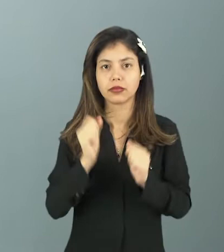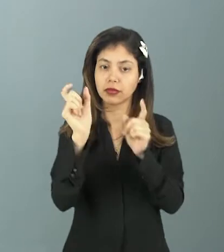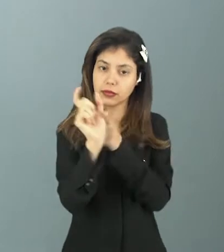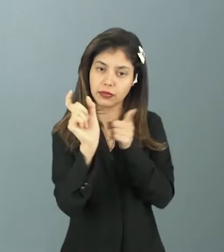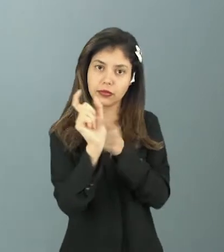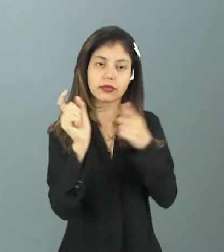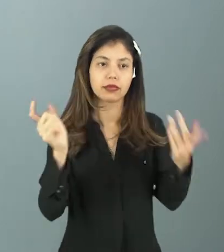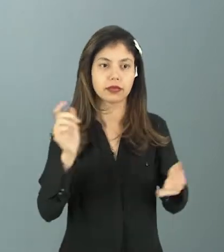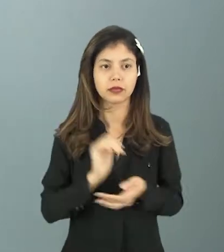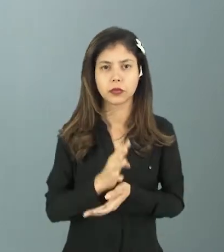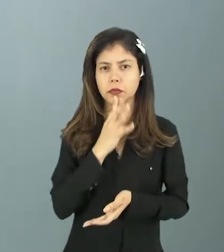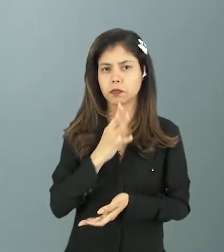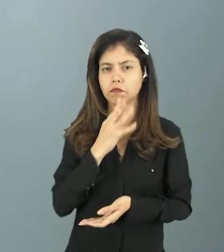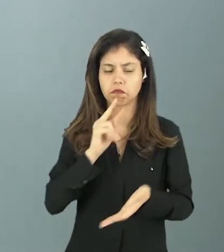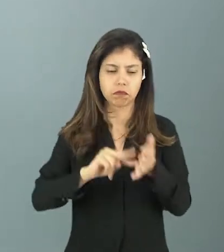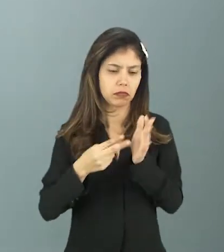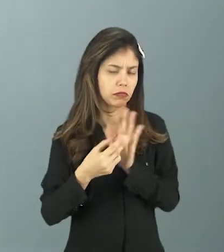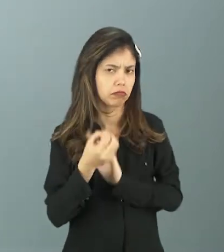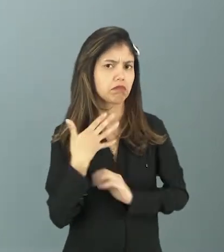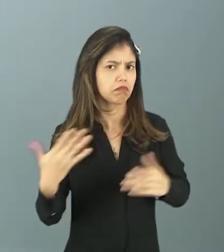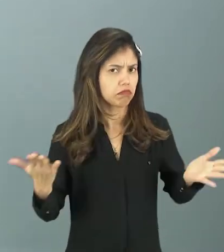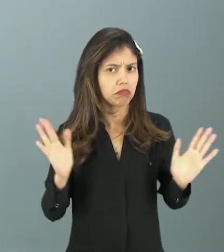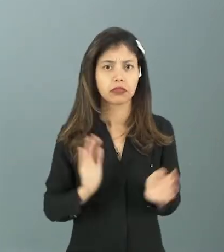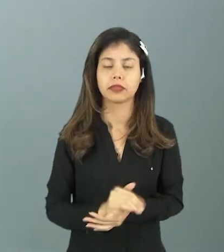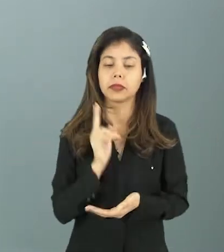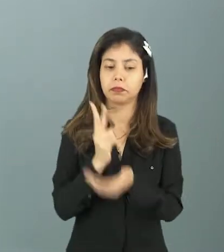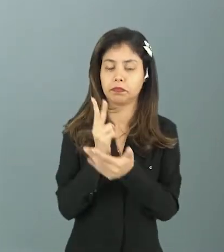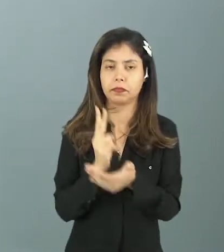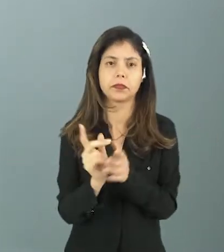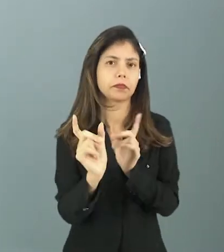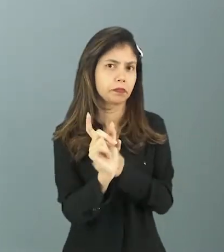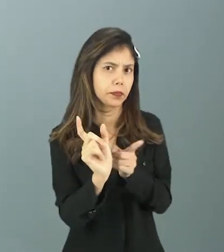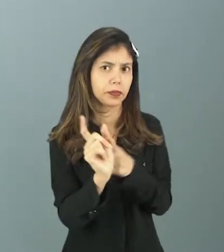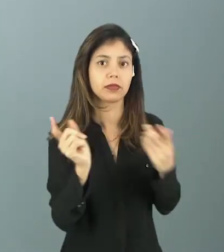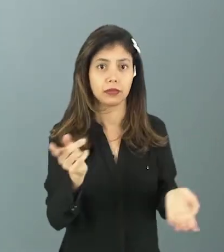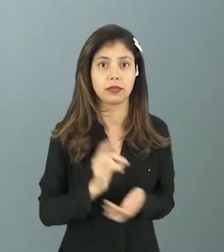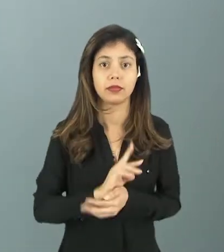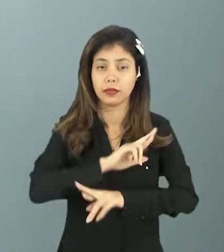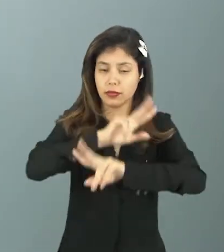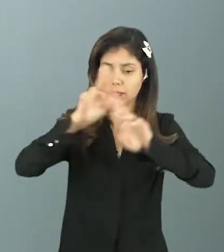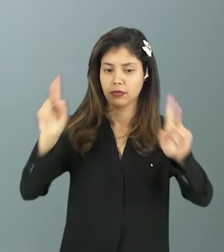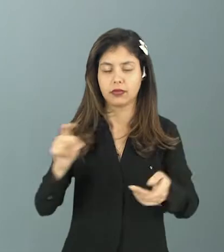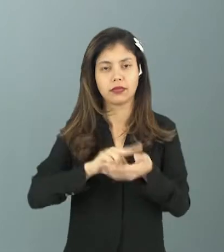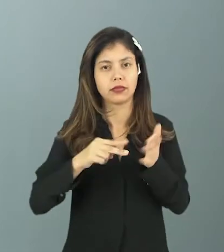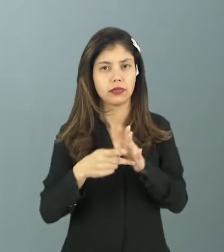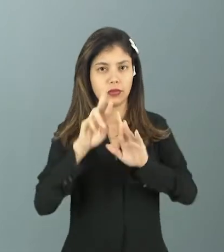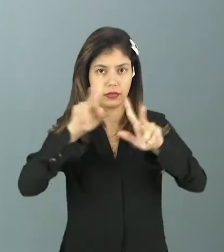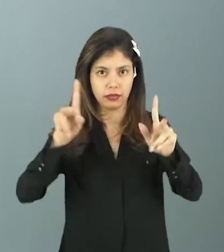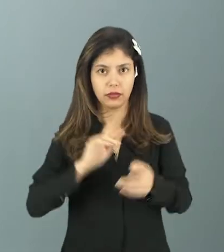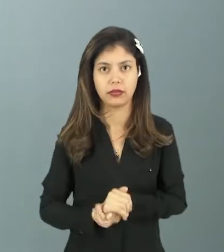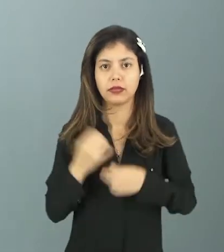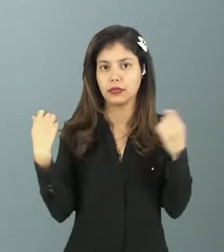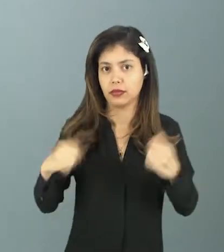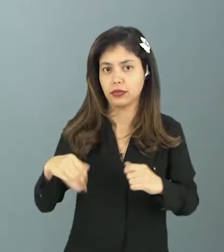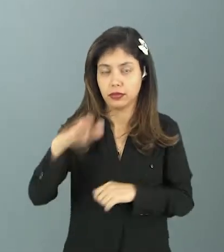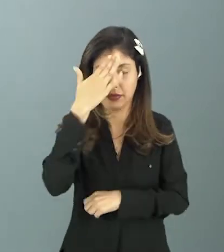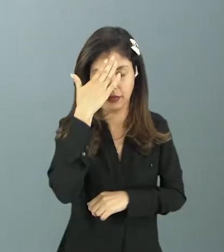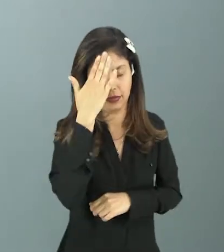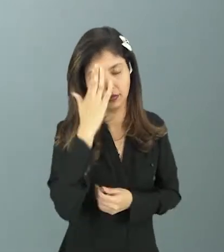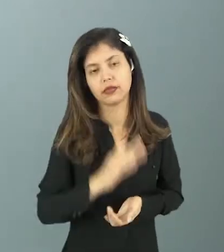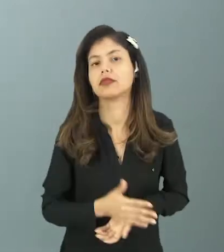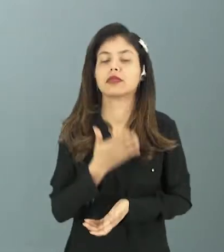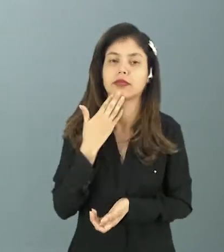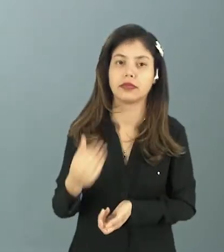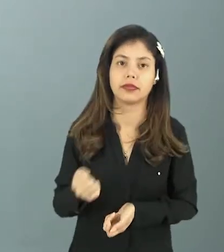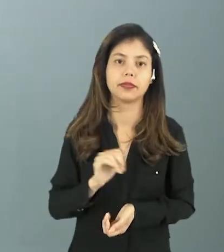palavras que a gente não conhece bem o significado. E às vezes a mesma palavra tem vários significados diferentes. Então a gente precisa compreender